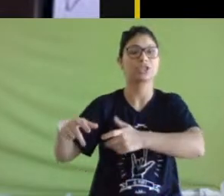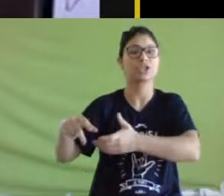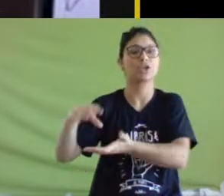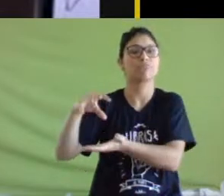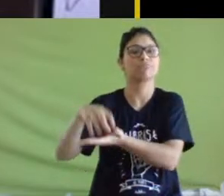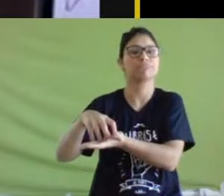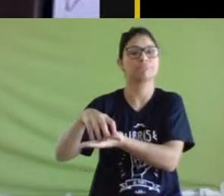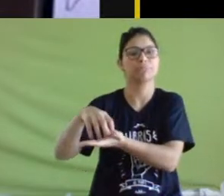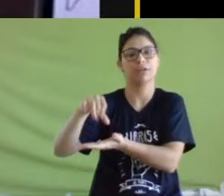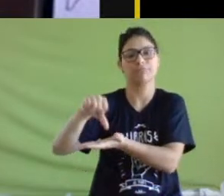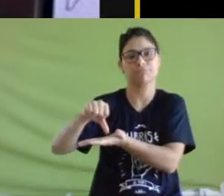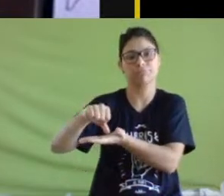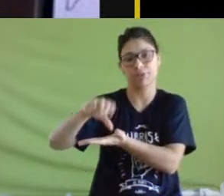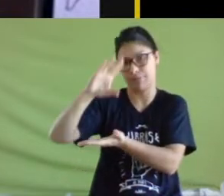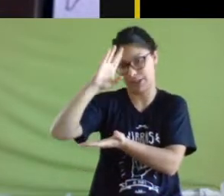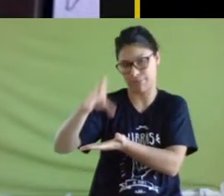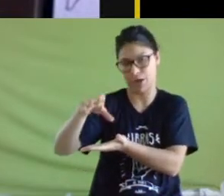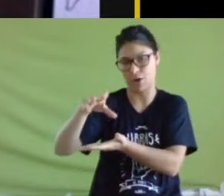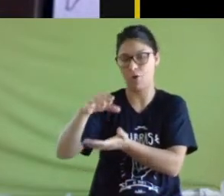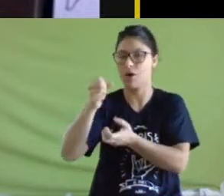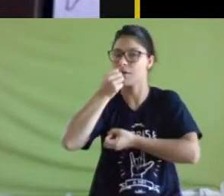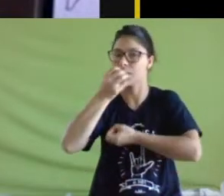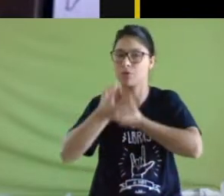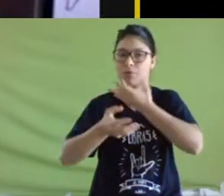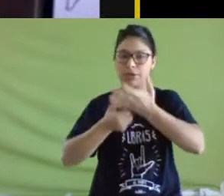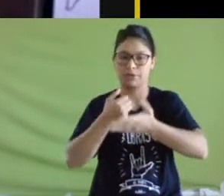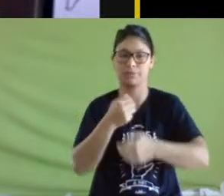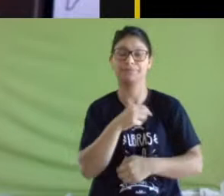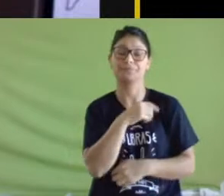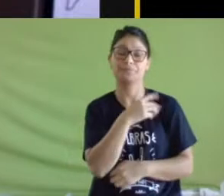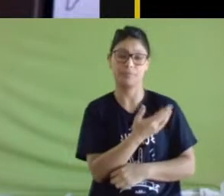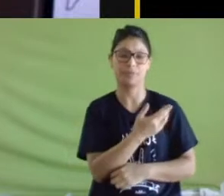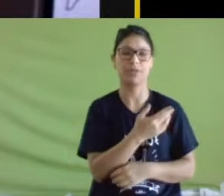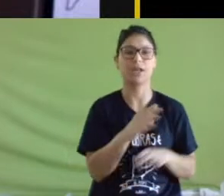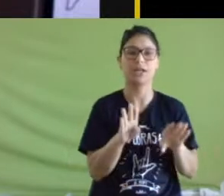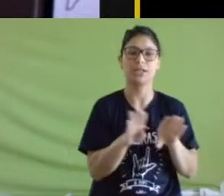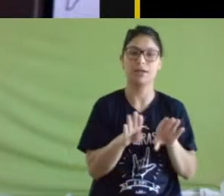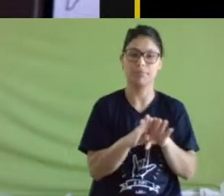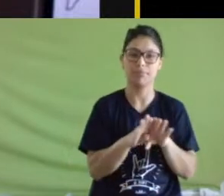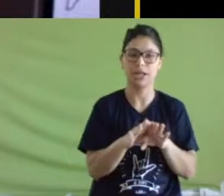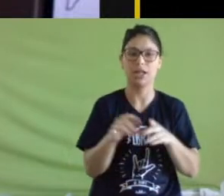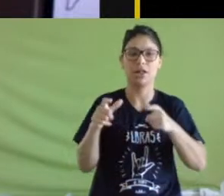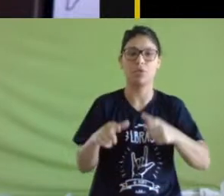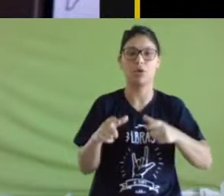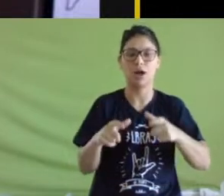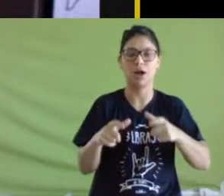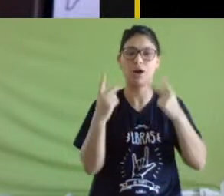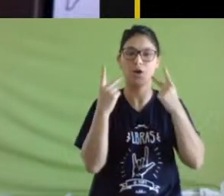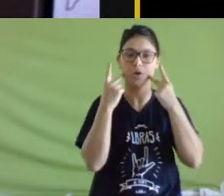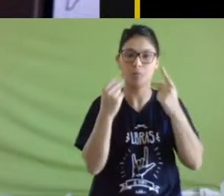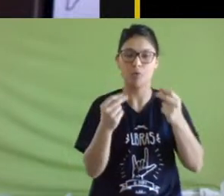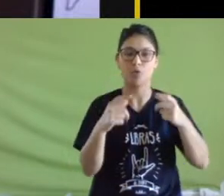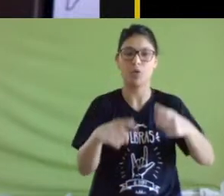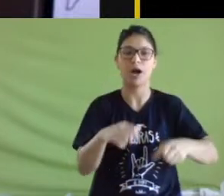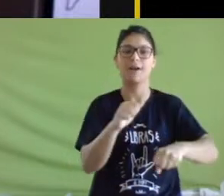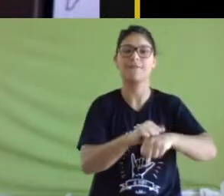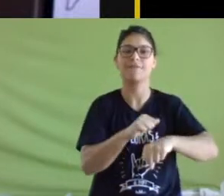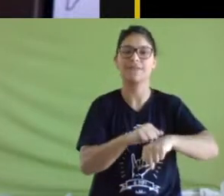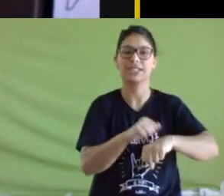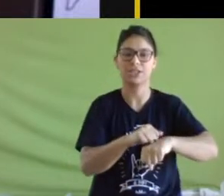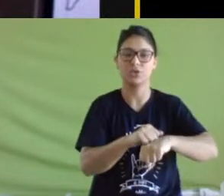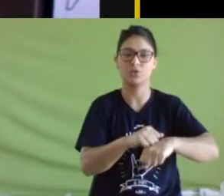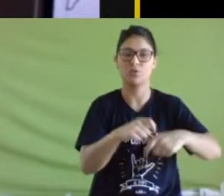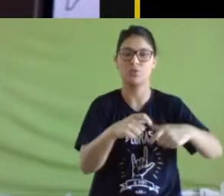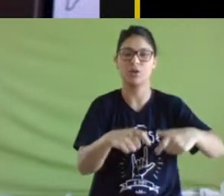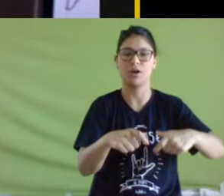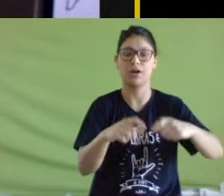o Cícero também, como fez o Aristóteles, ele coloca os lugares comuns em lugares físicos imaginários, que ele chama